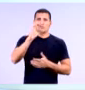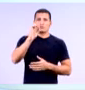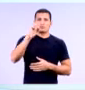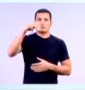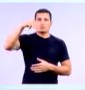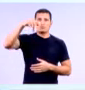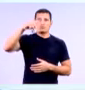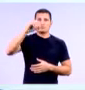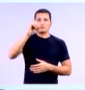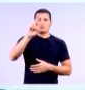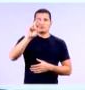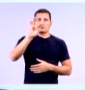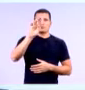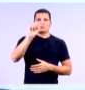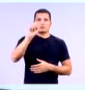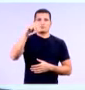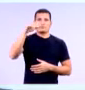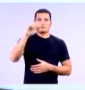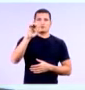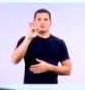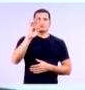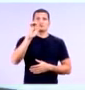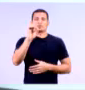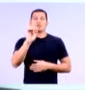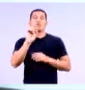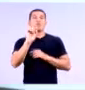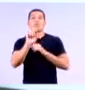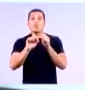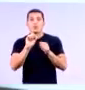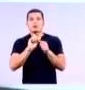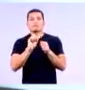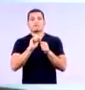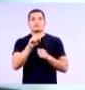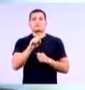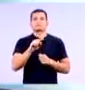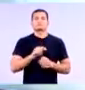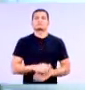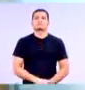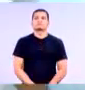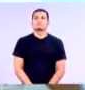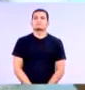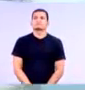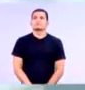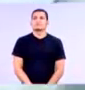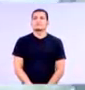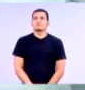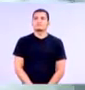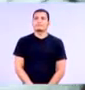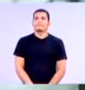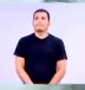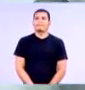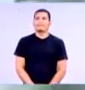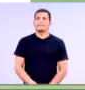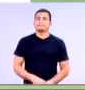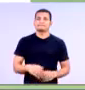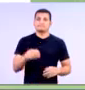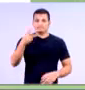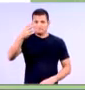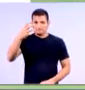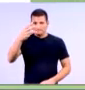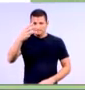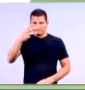comportamento. Então, a partir de agora, eu vou definir os métodos. Então, a terceira parte da